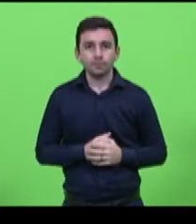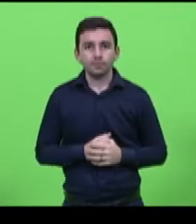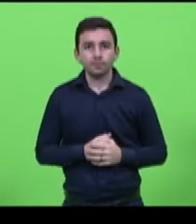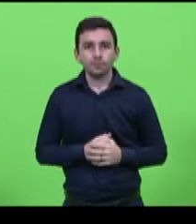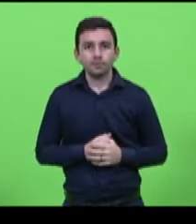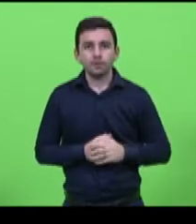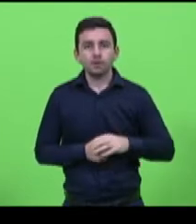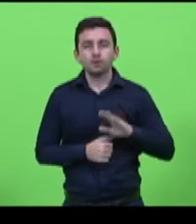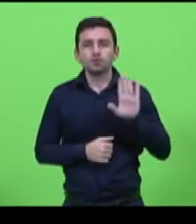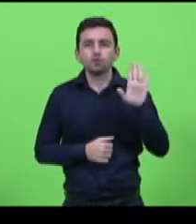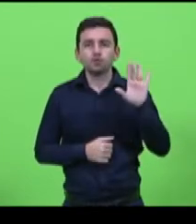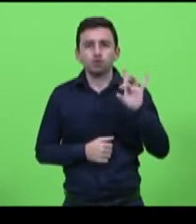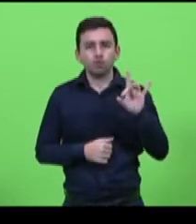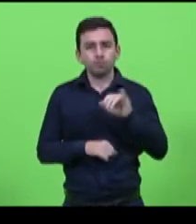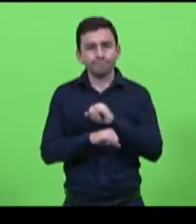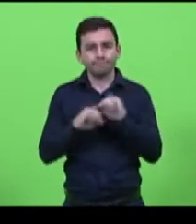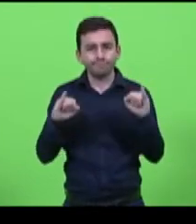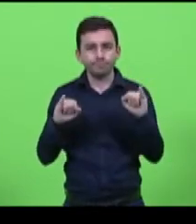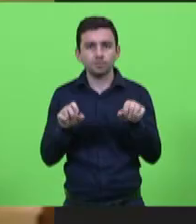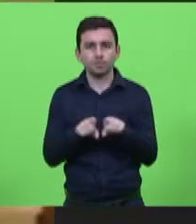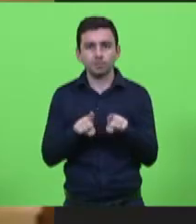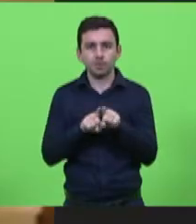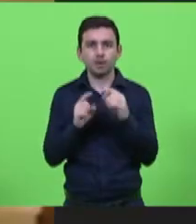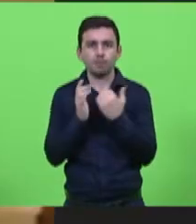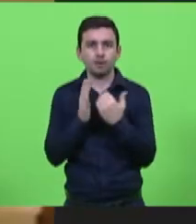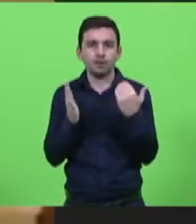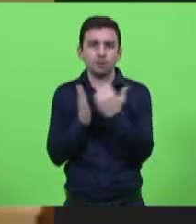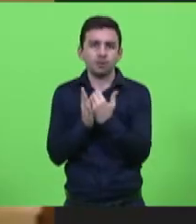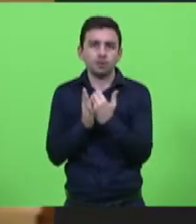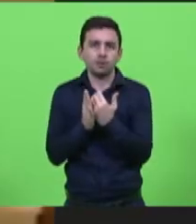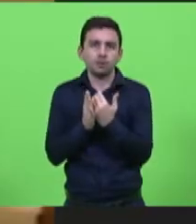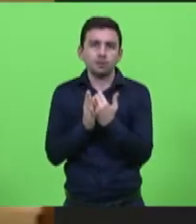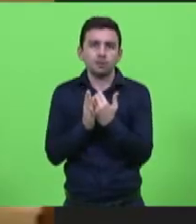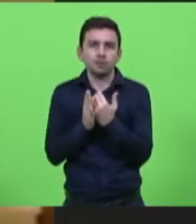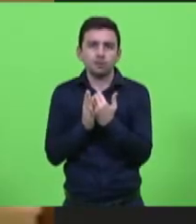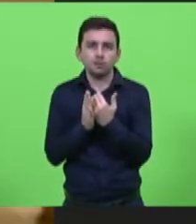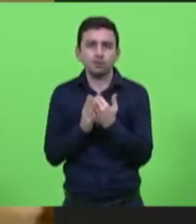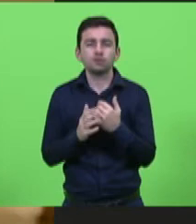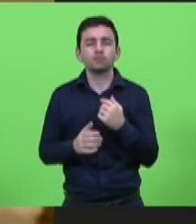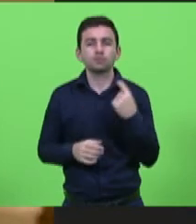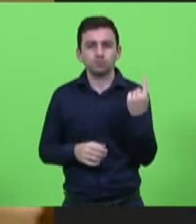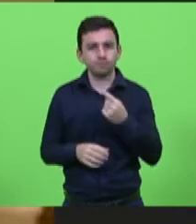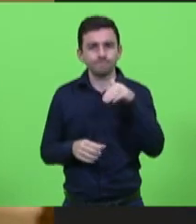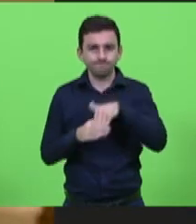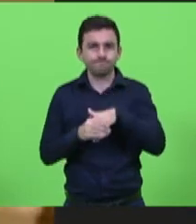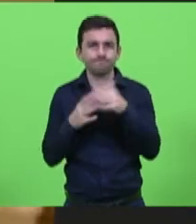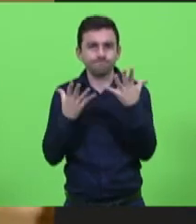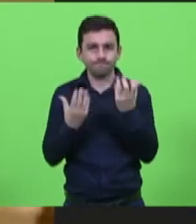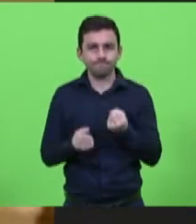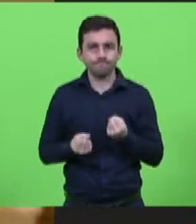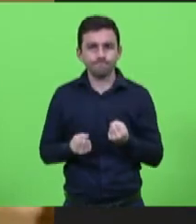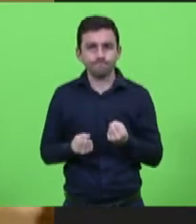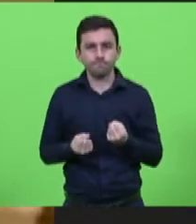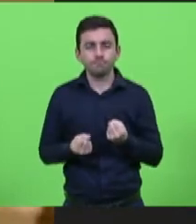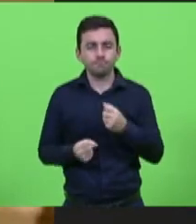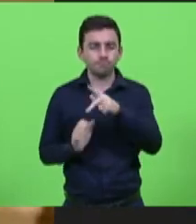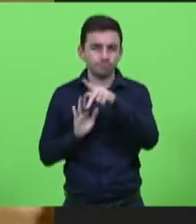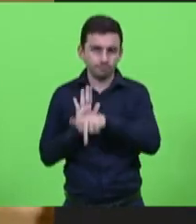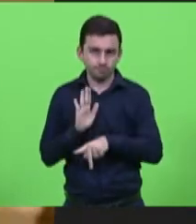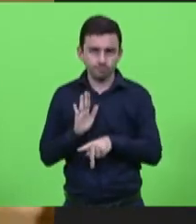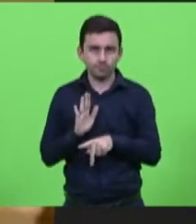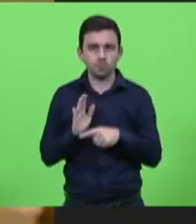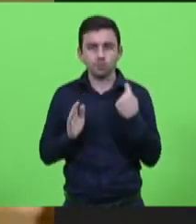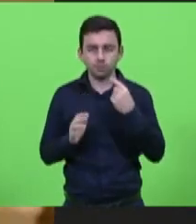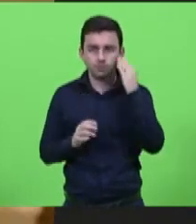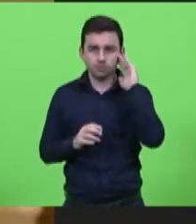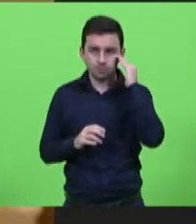para manifestar mais uma vez também, né, o nosso voto a favor desse projeto. Nós